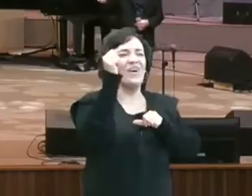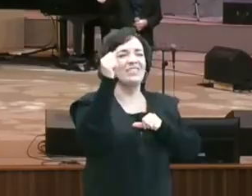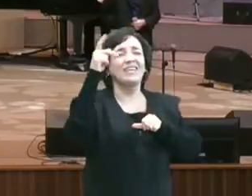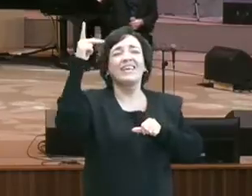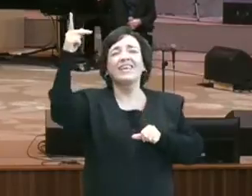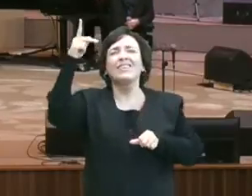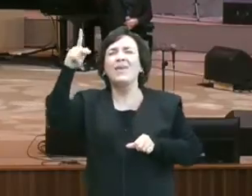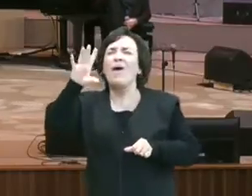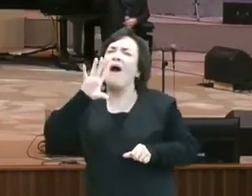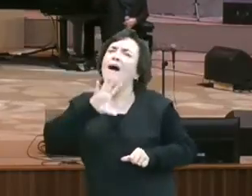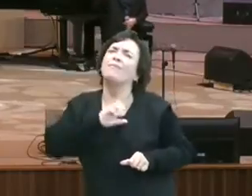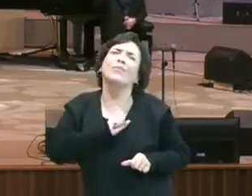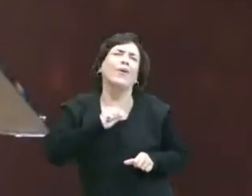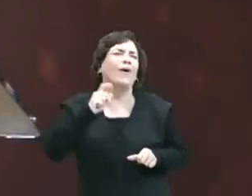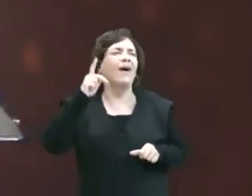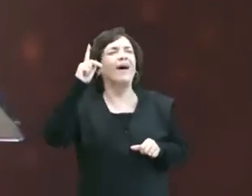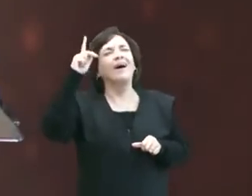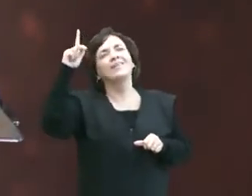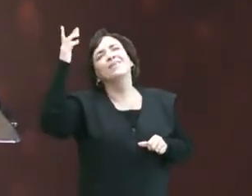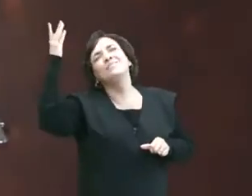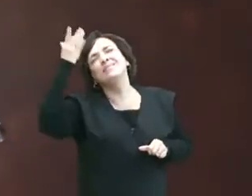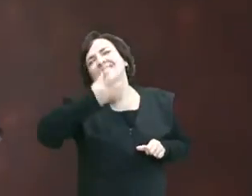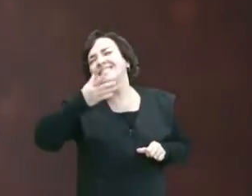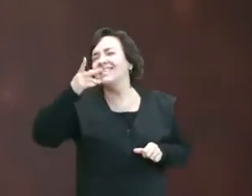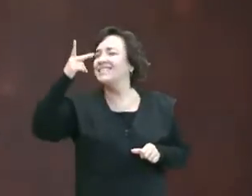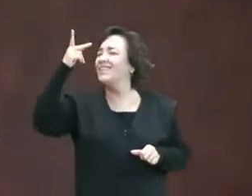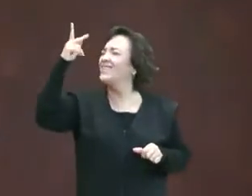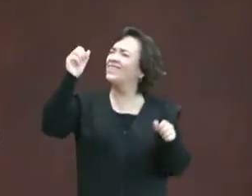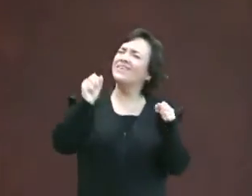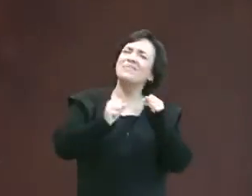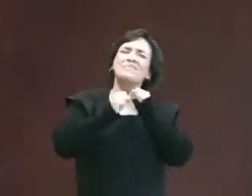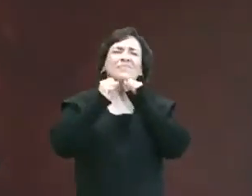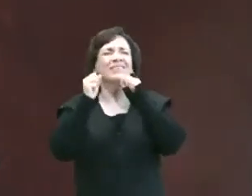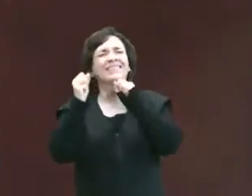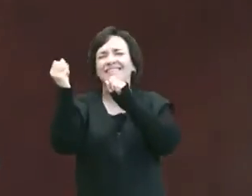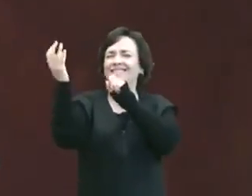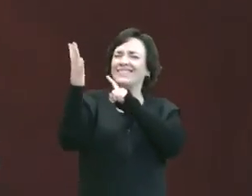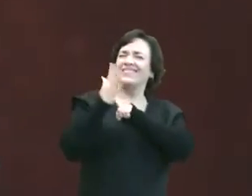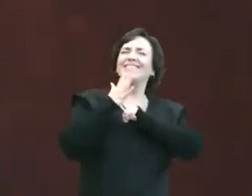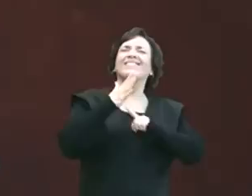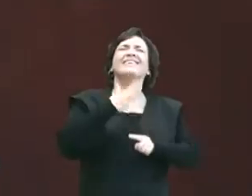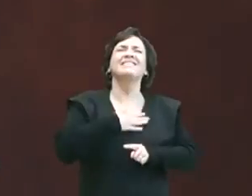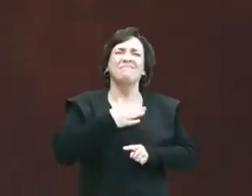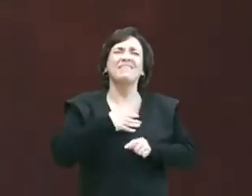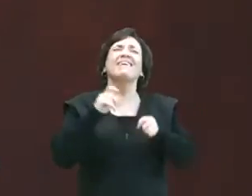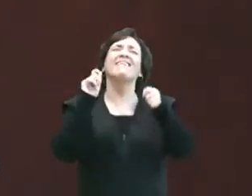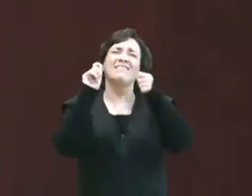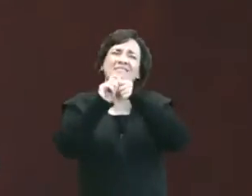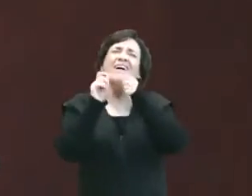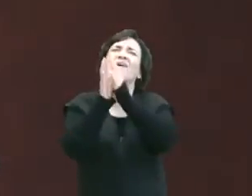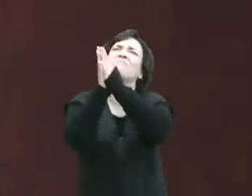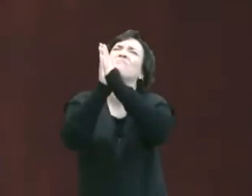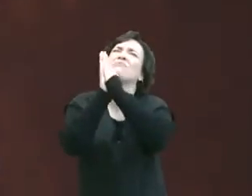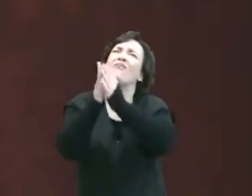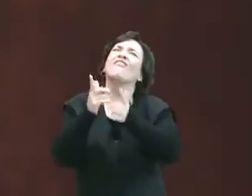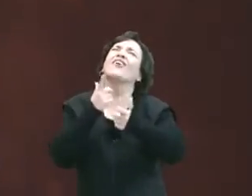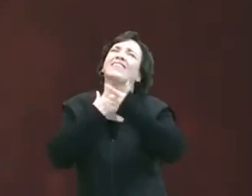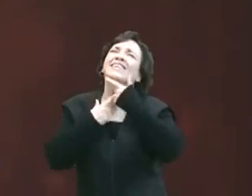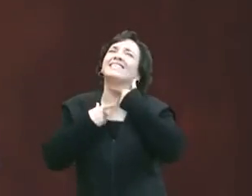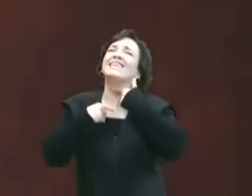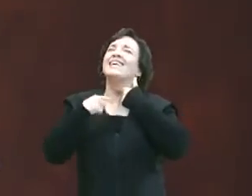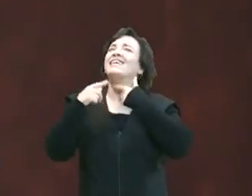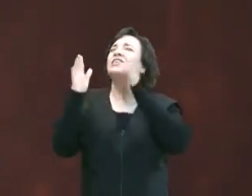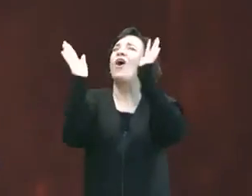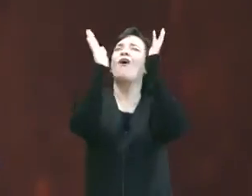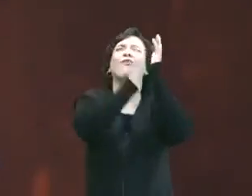teu amor, que a tua presença, que o teu poder se manifeste em mim. Faz isso para o louvor